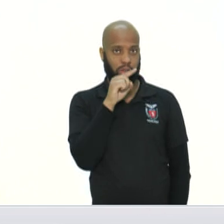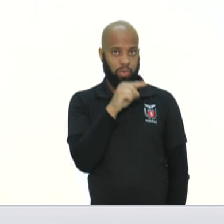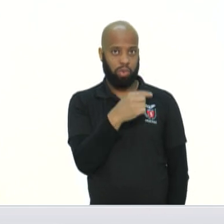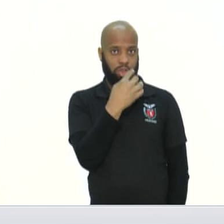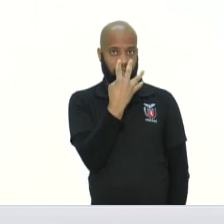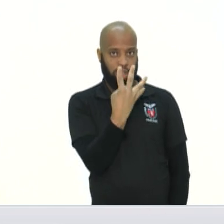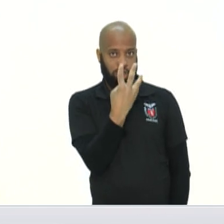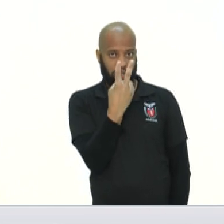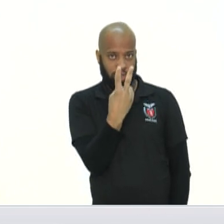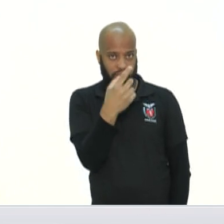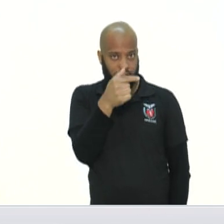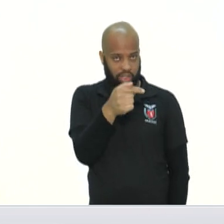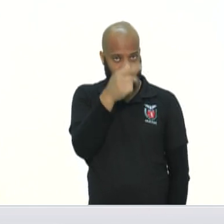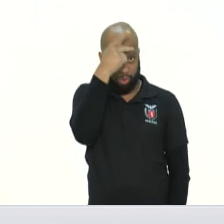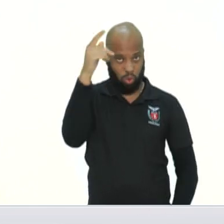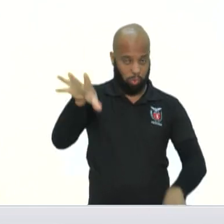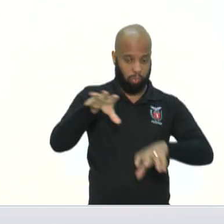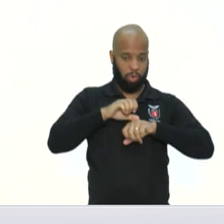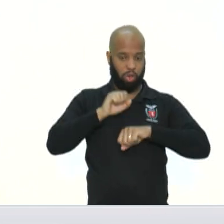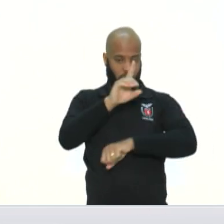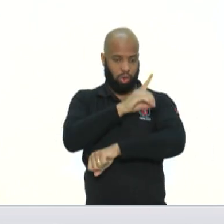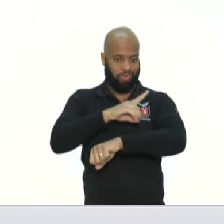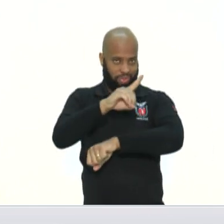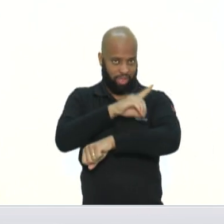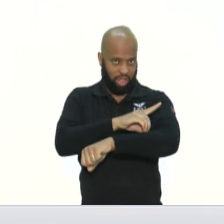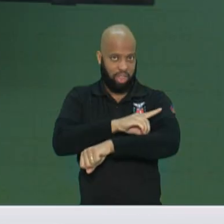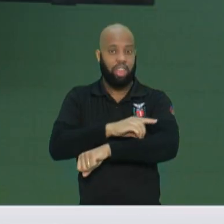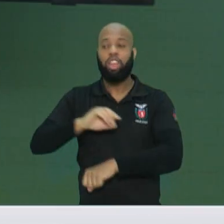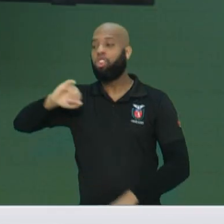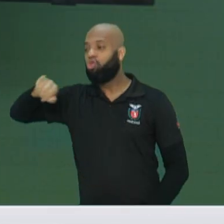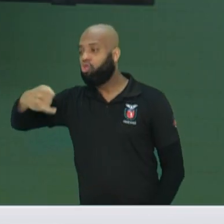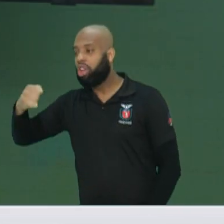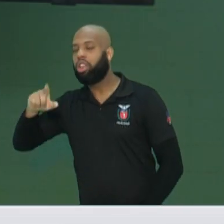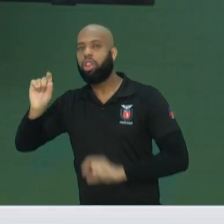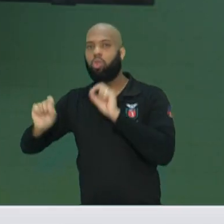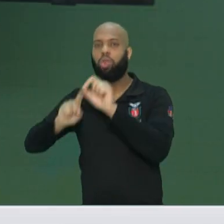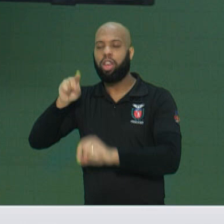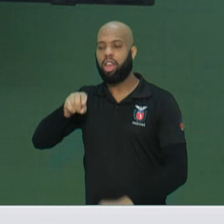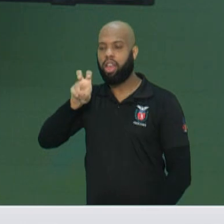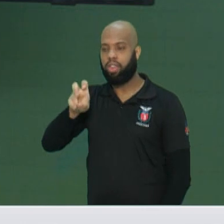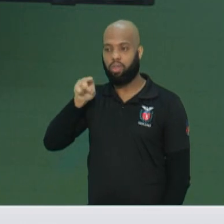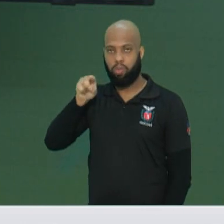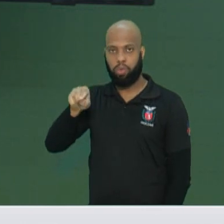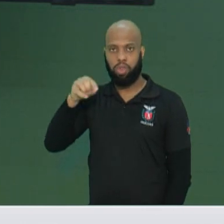102.427 casos. E os dados em janeiro,